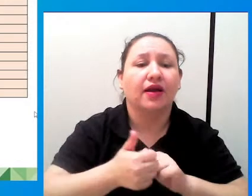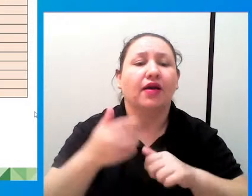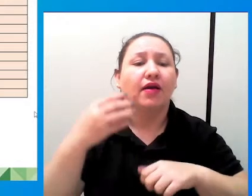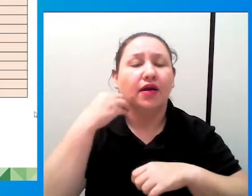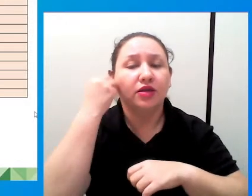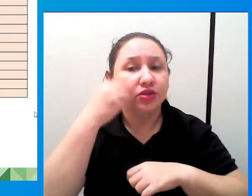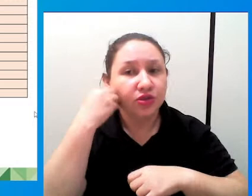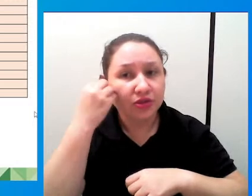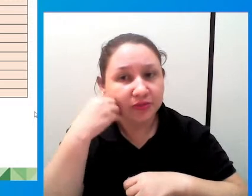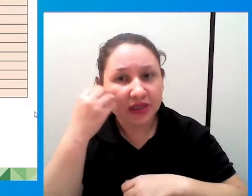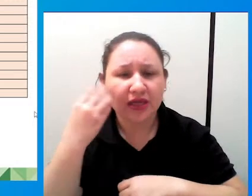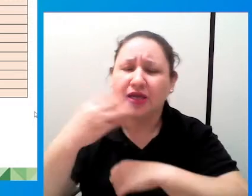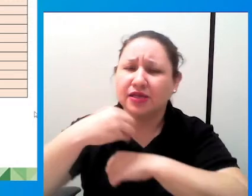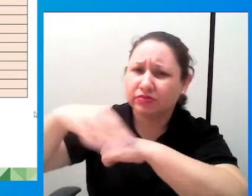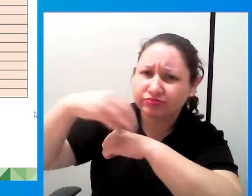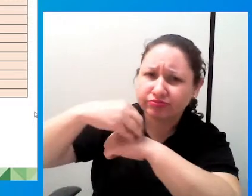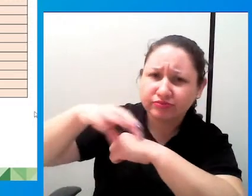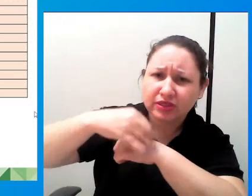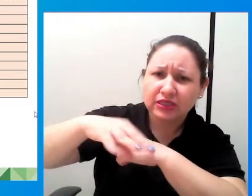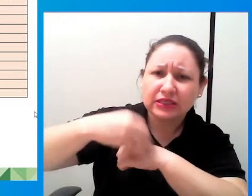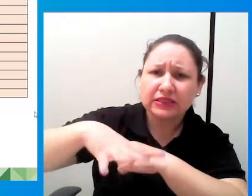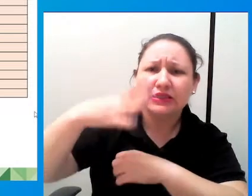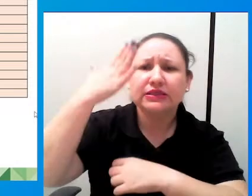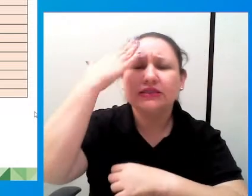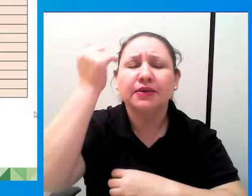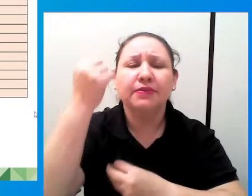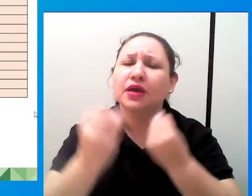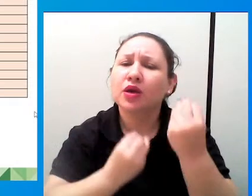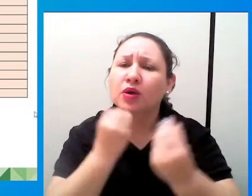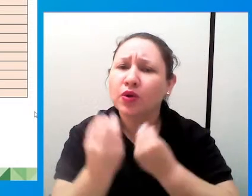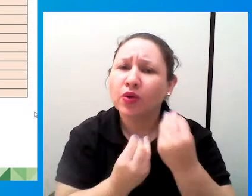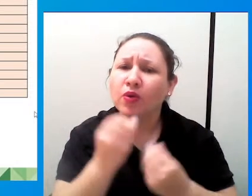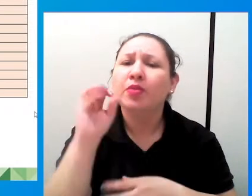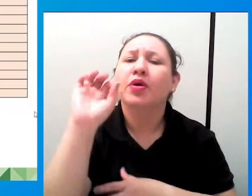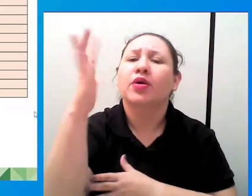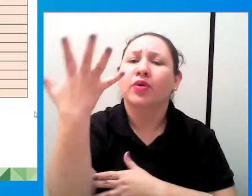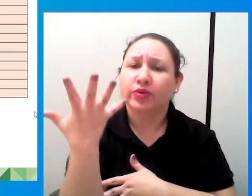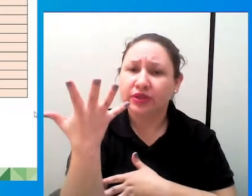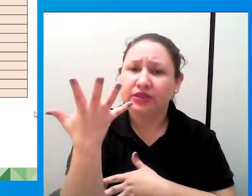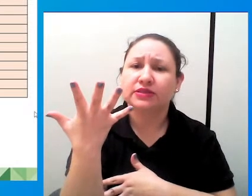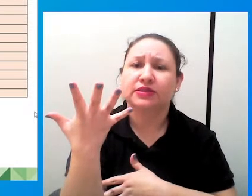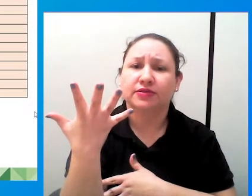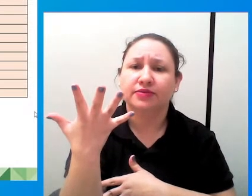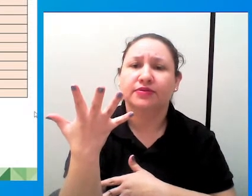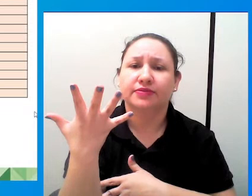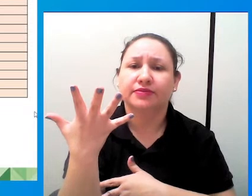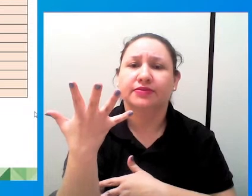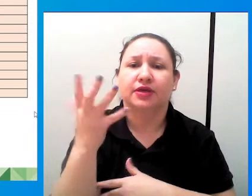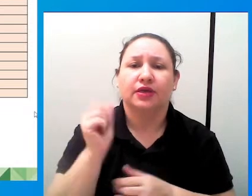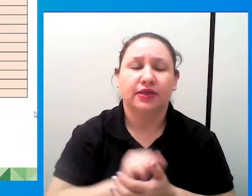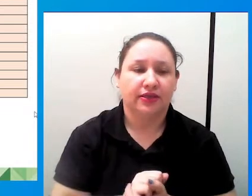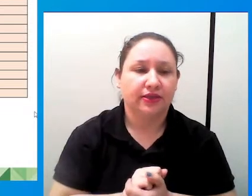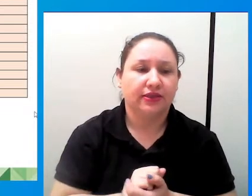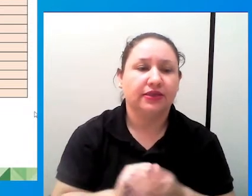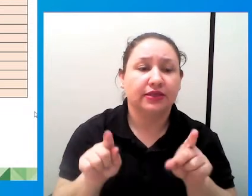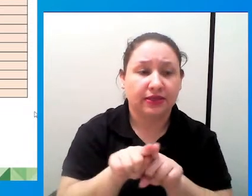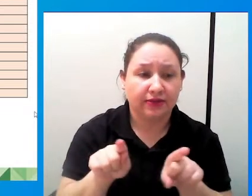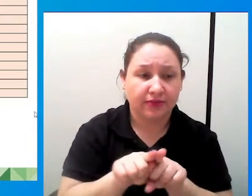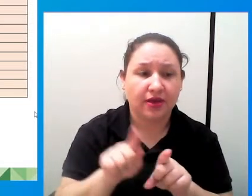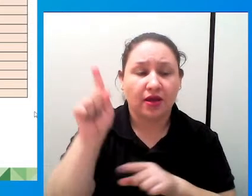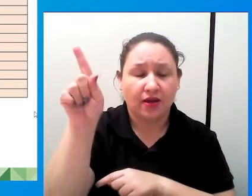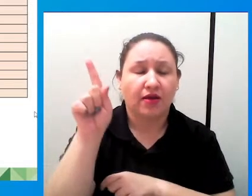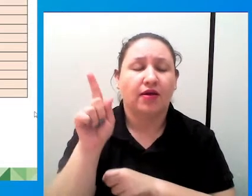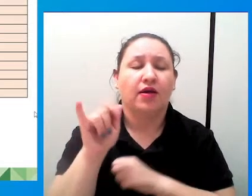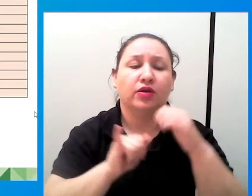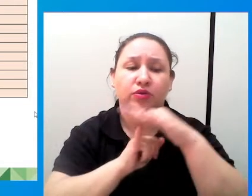experiências, enfim, de como foi pensado aqui no IFPA, porque já tínhamos o PPC atualizado lá para o PNIDE do Rio Grande do Sul, para